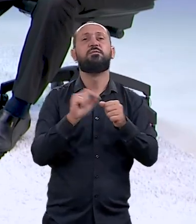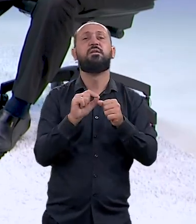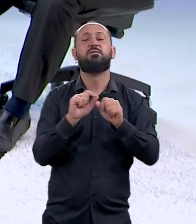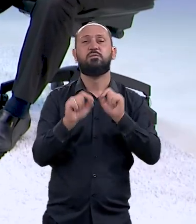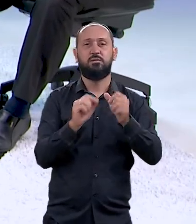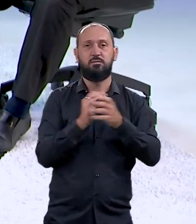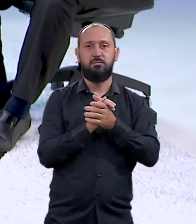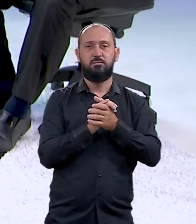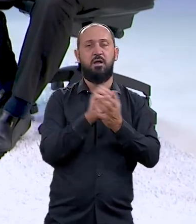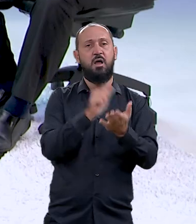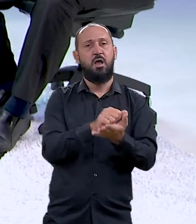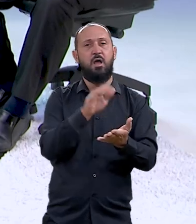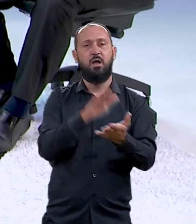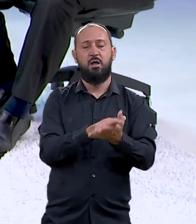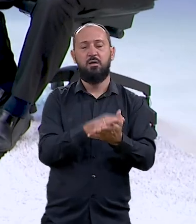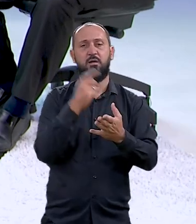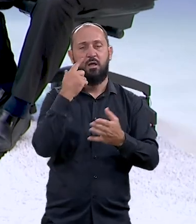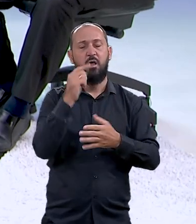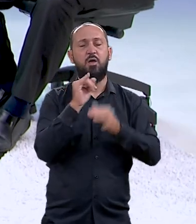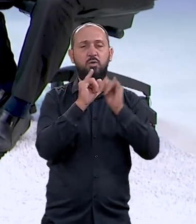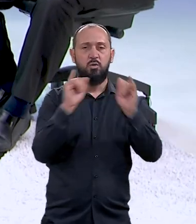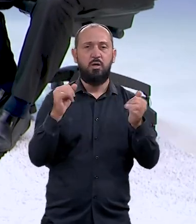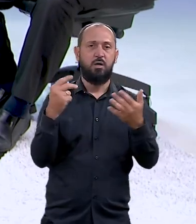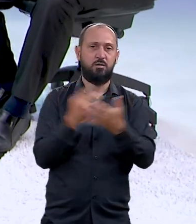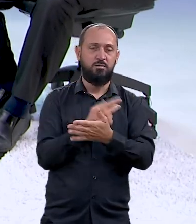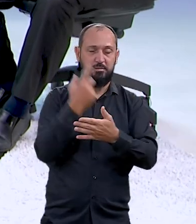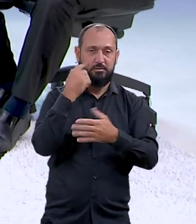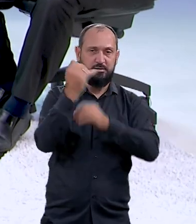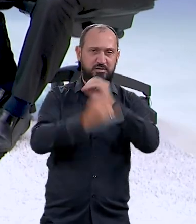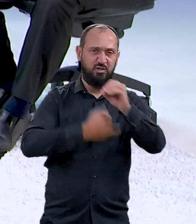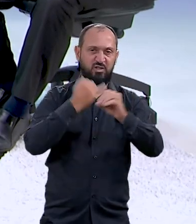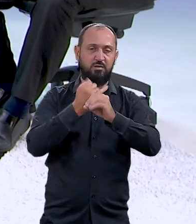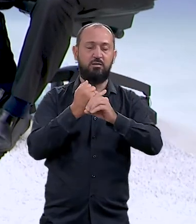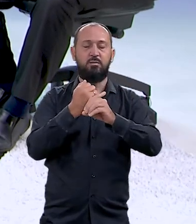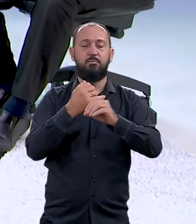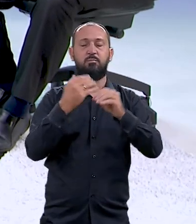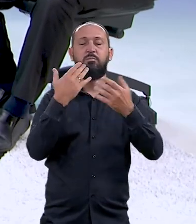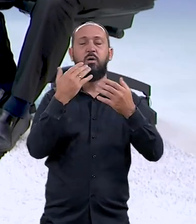Ou também, por exemplo, na internet. A internet é um ponto que pode gerar